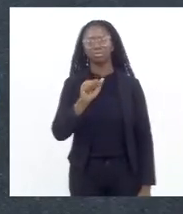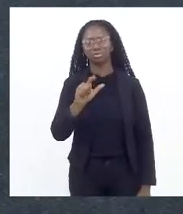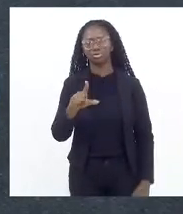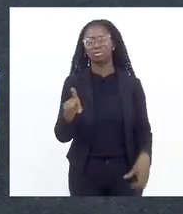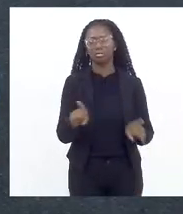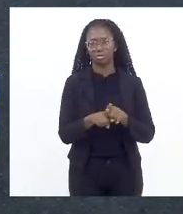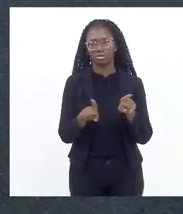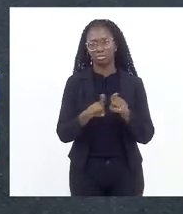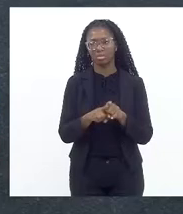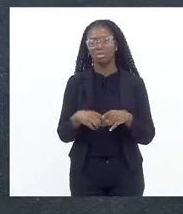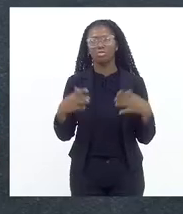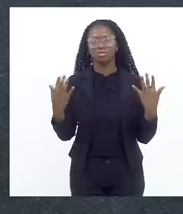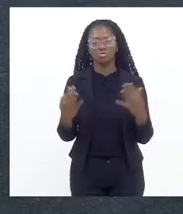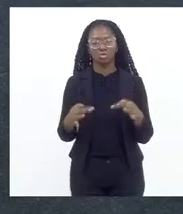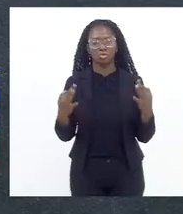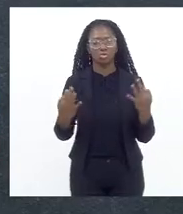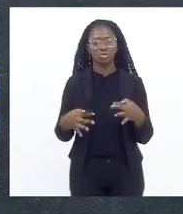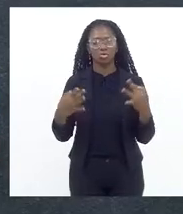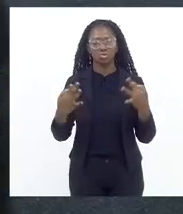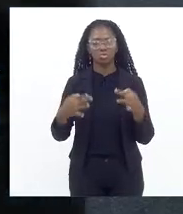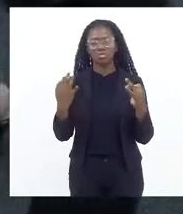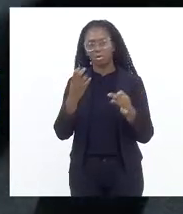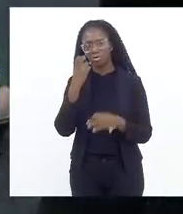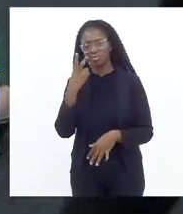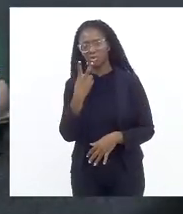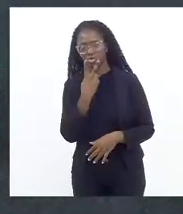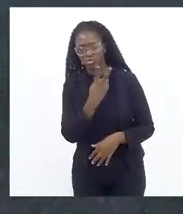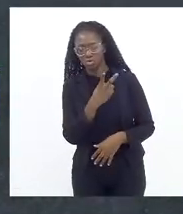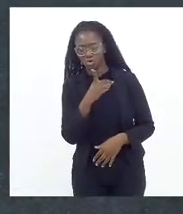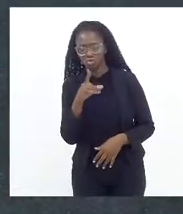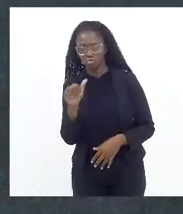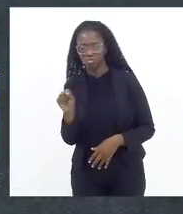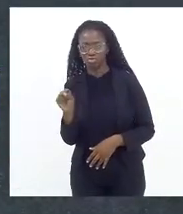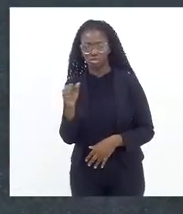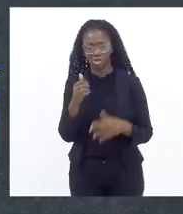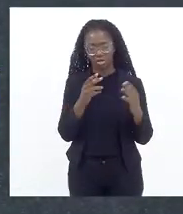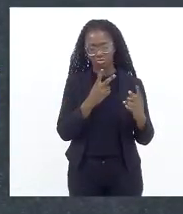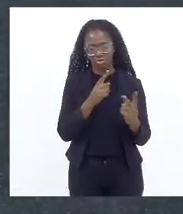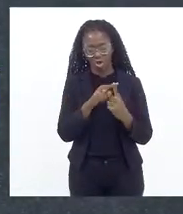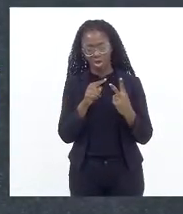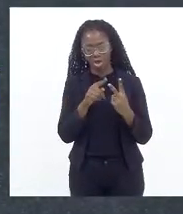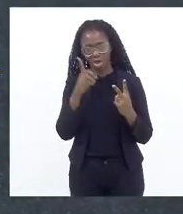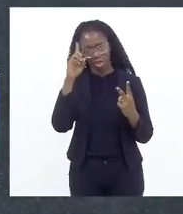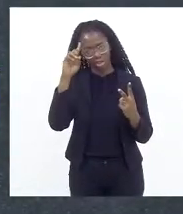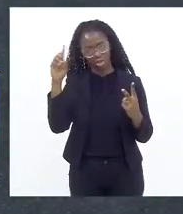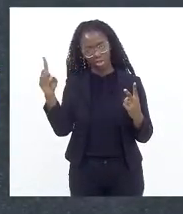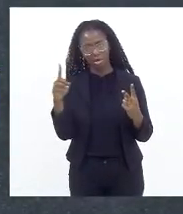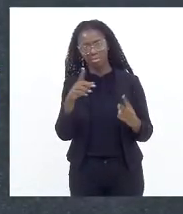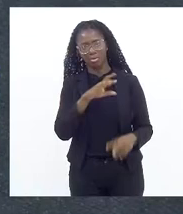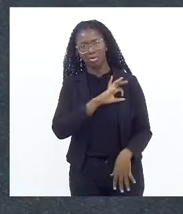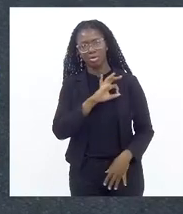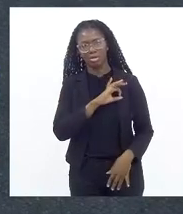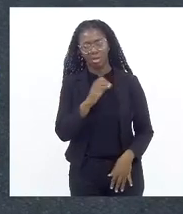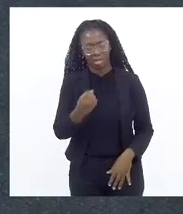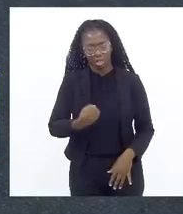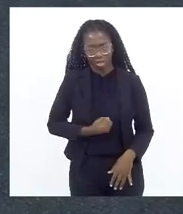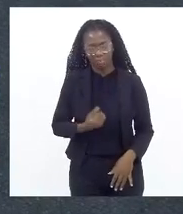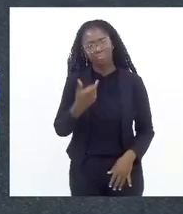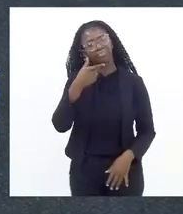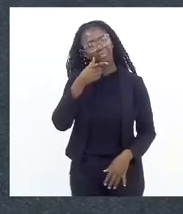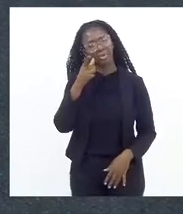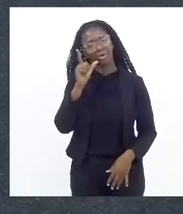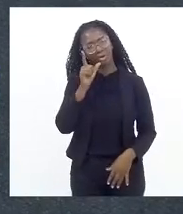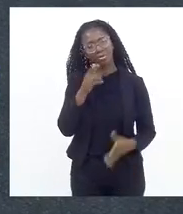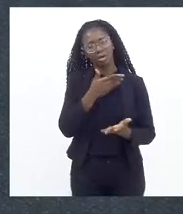a dor de ver 2 dias seguidos 2 policiais tirarem suas próprias vidas. Ontem,